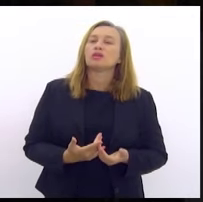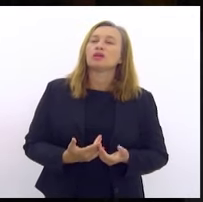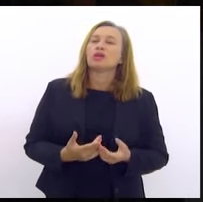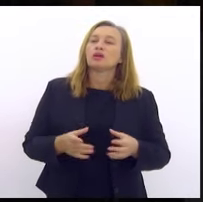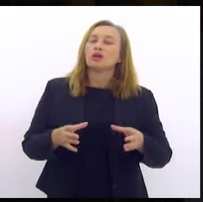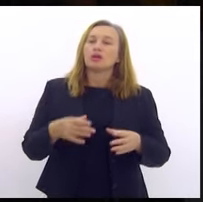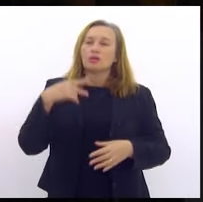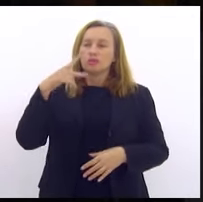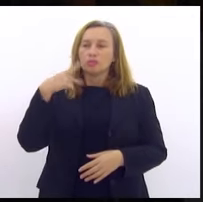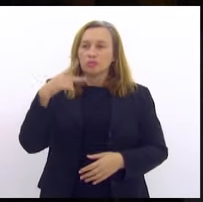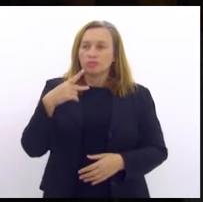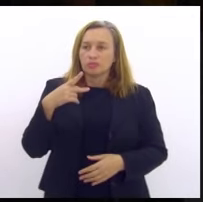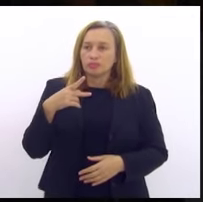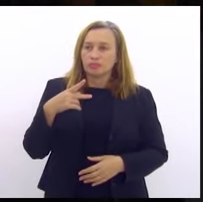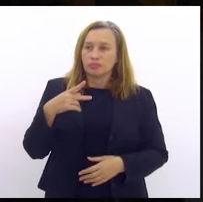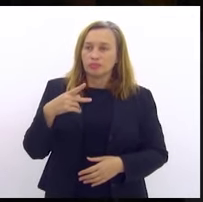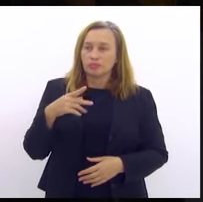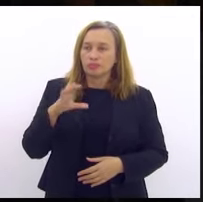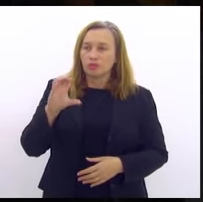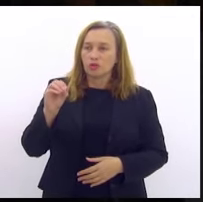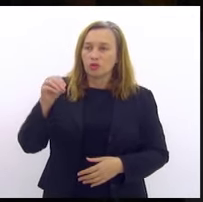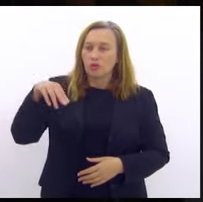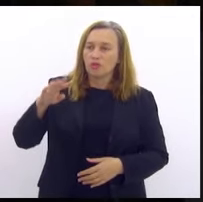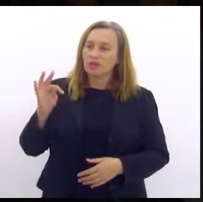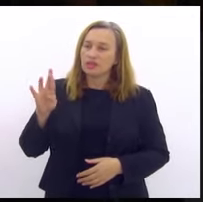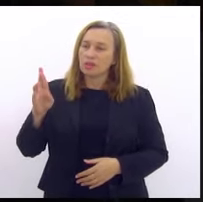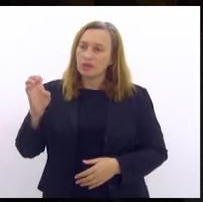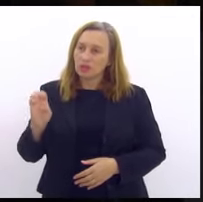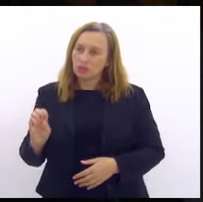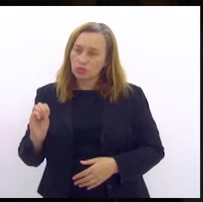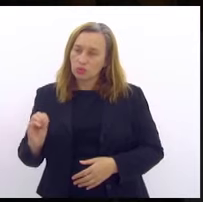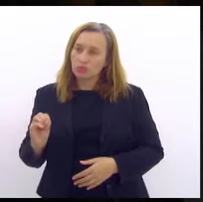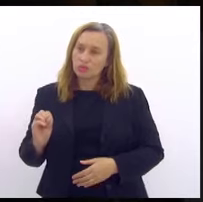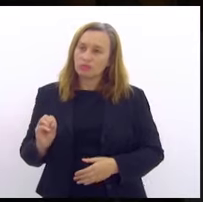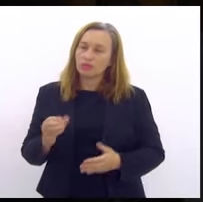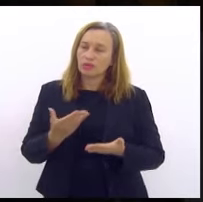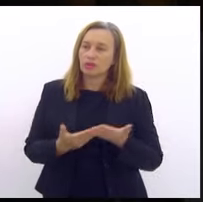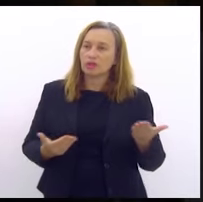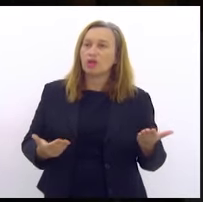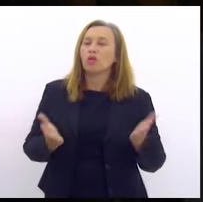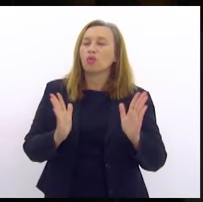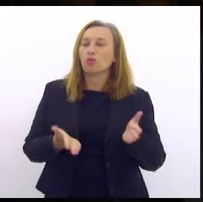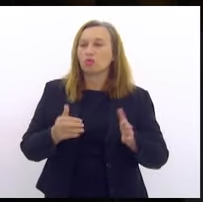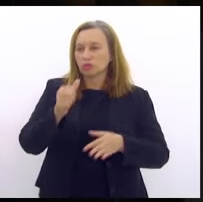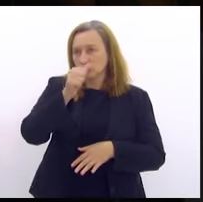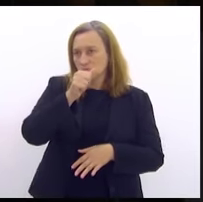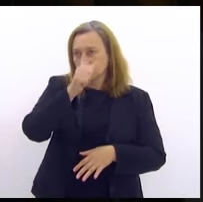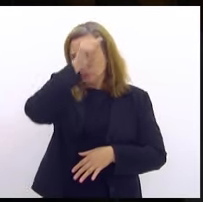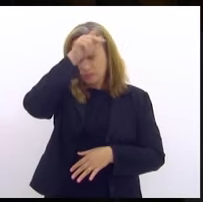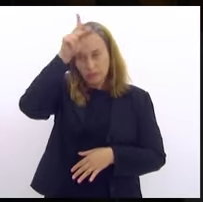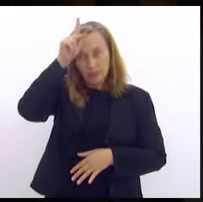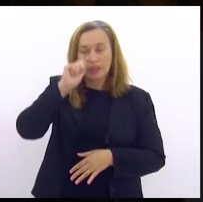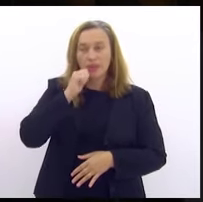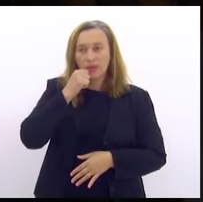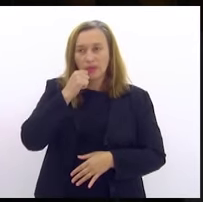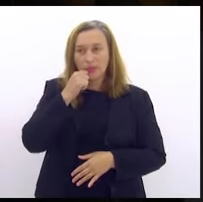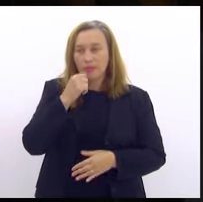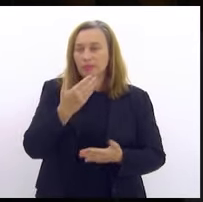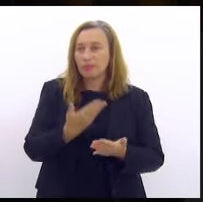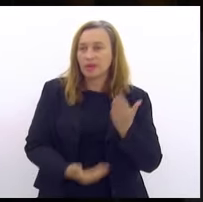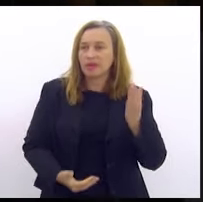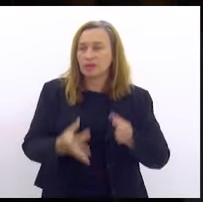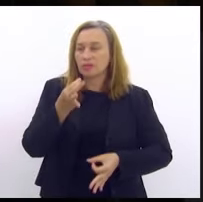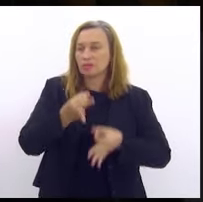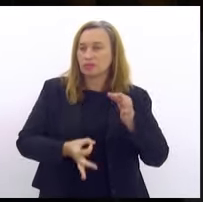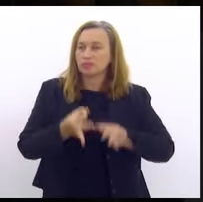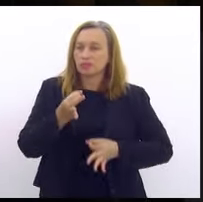continuar, hoje também o prefeito Eduardo Paes teve uma derrota no Supremo Tribunal Federal. Ele tentou derrubar